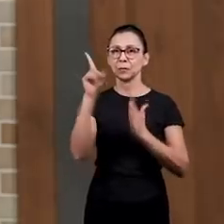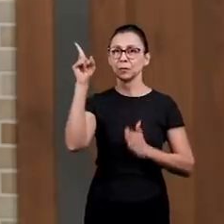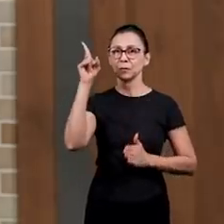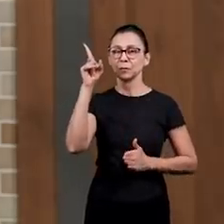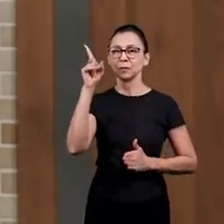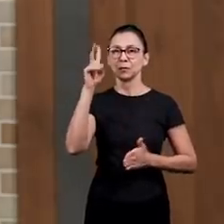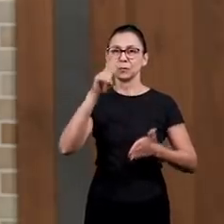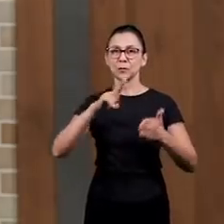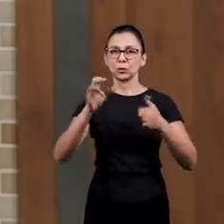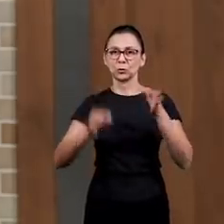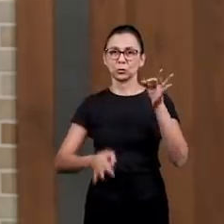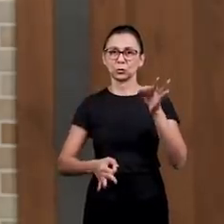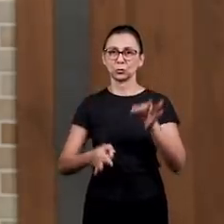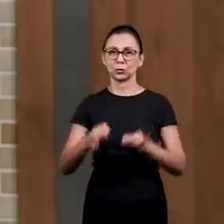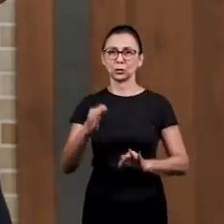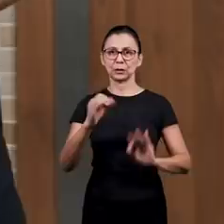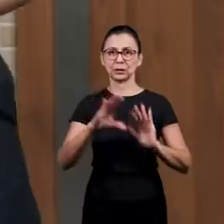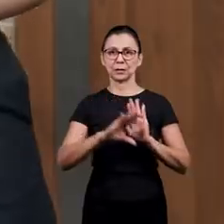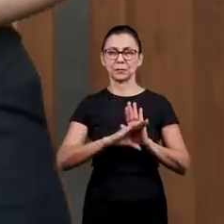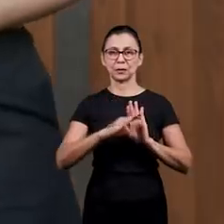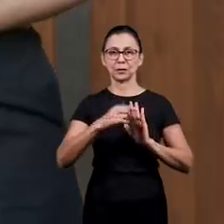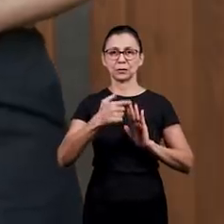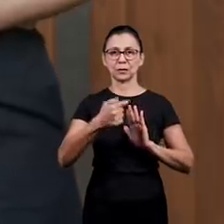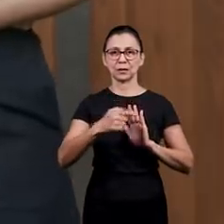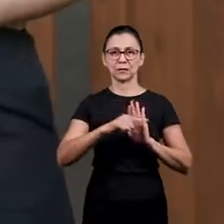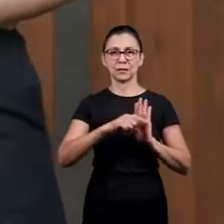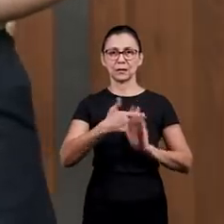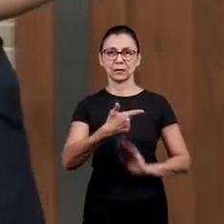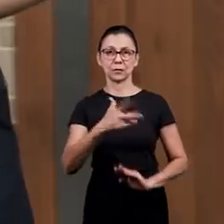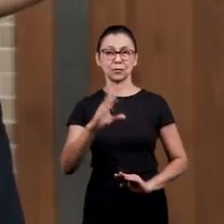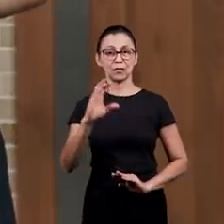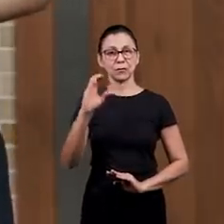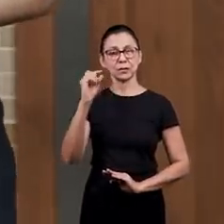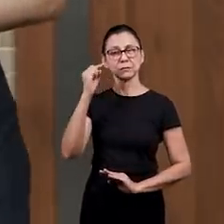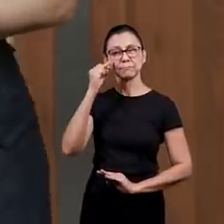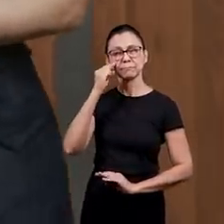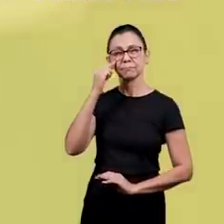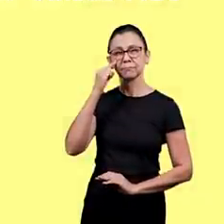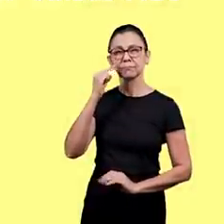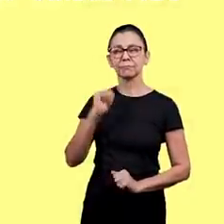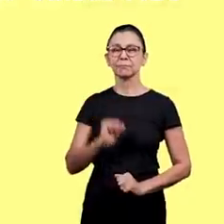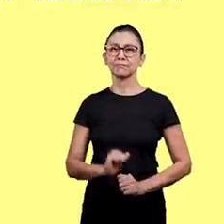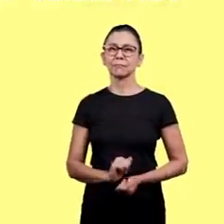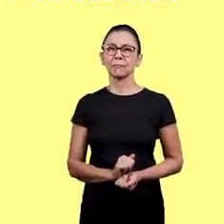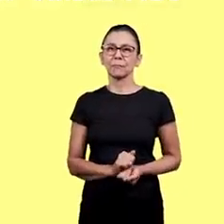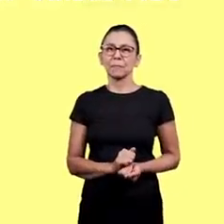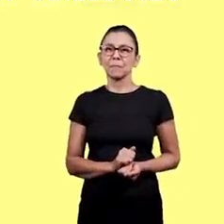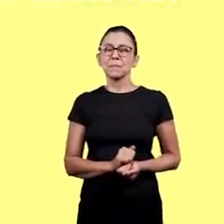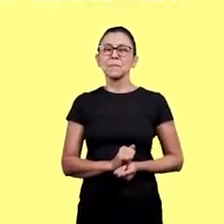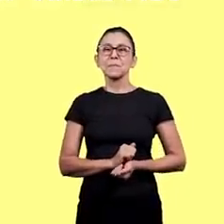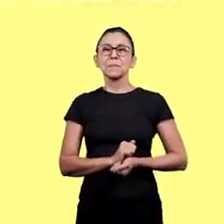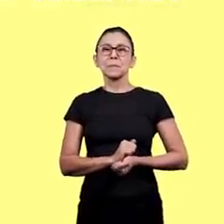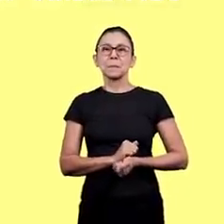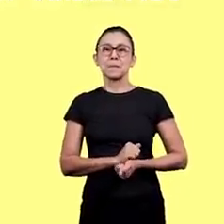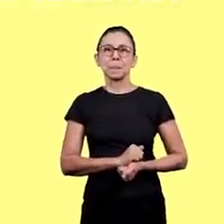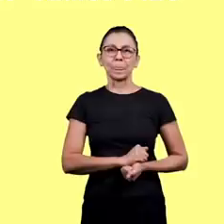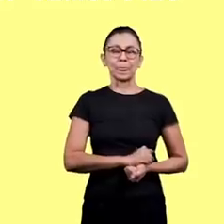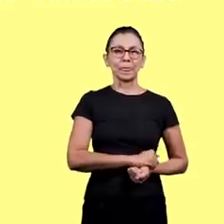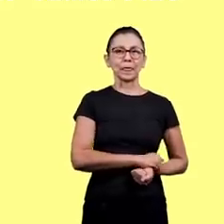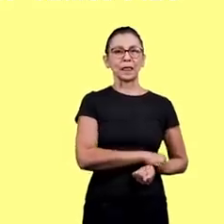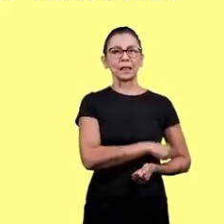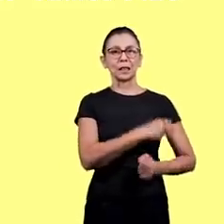em Juízes, capítulo 7, versículo 20, que diz assim: Assim tocaram os